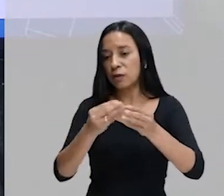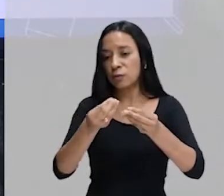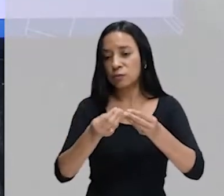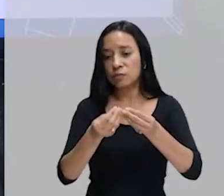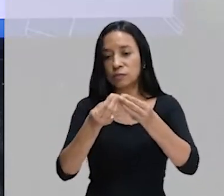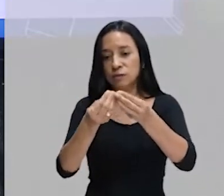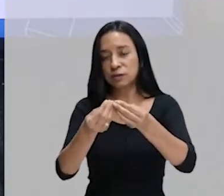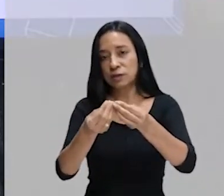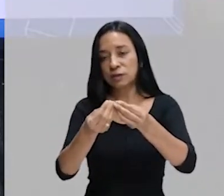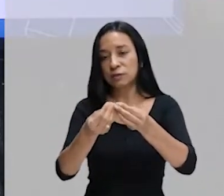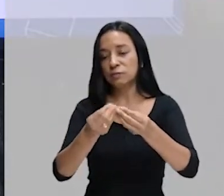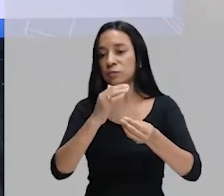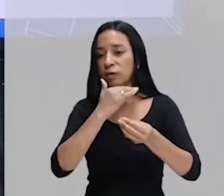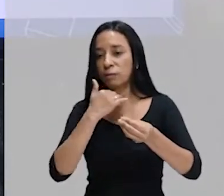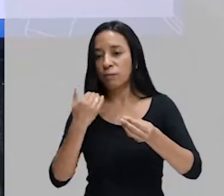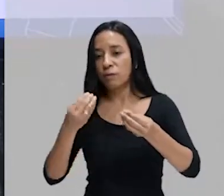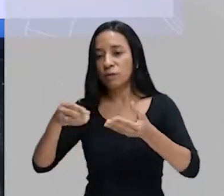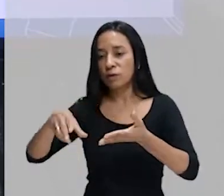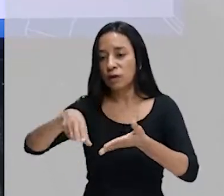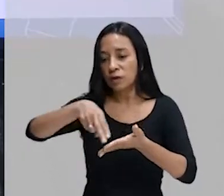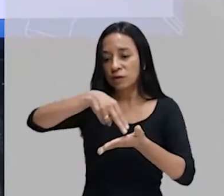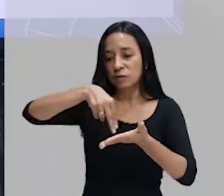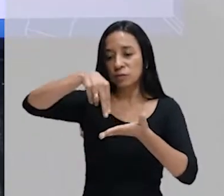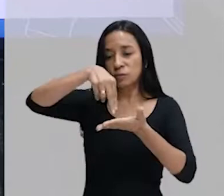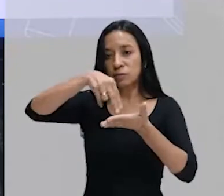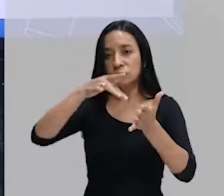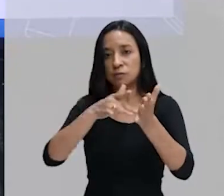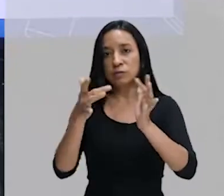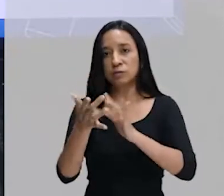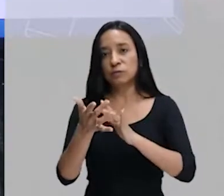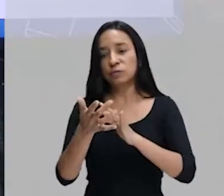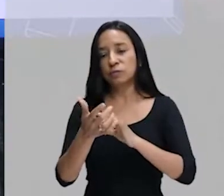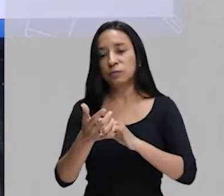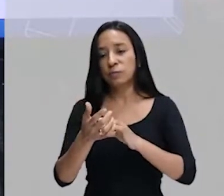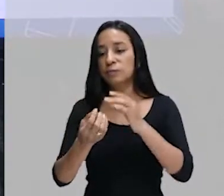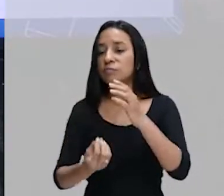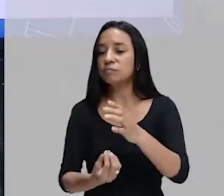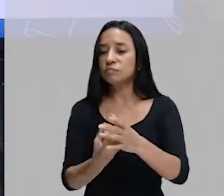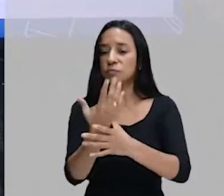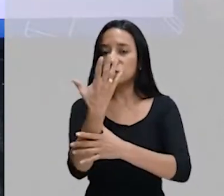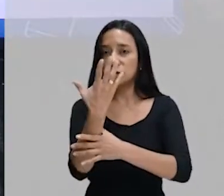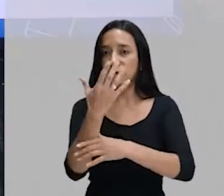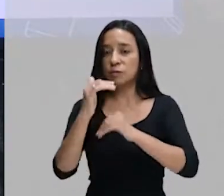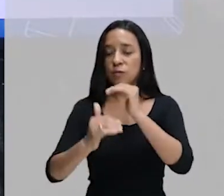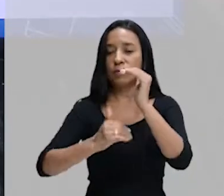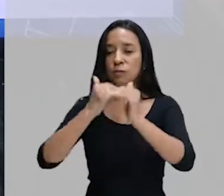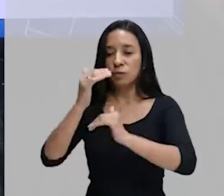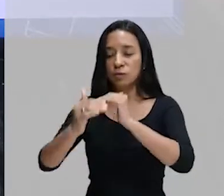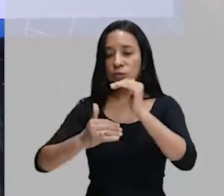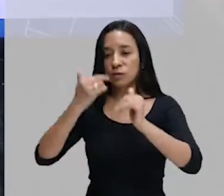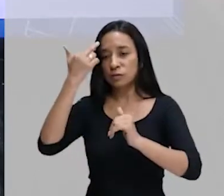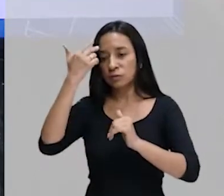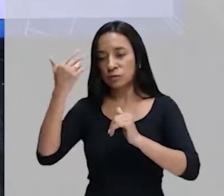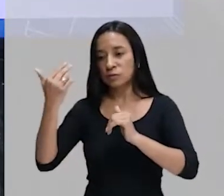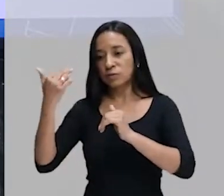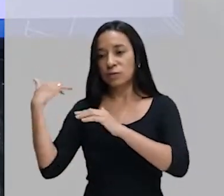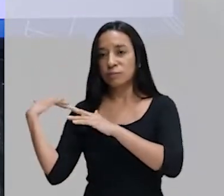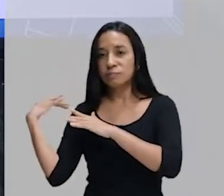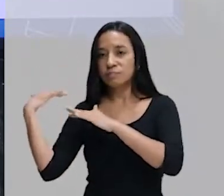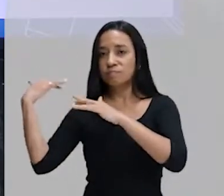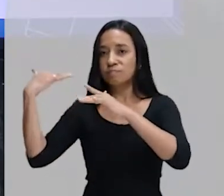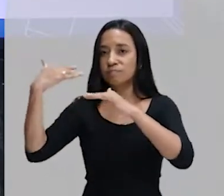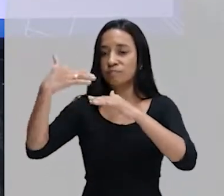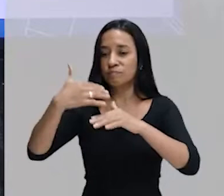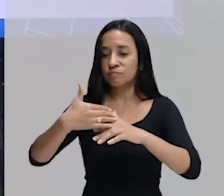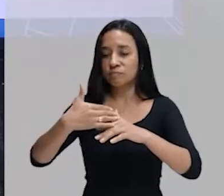e ressurreição de Jesus. Então, vem daí esse processo todo que já dura muito tempo